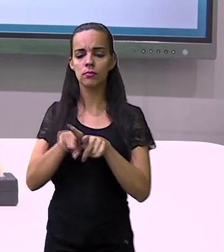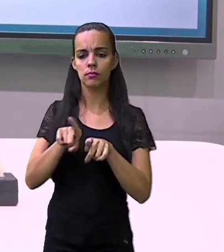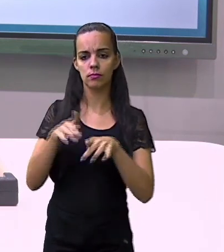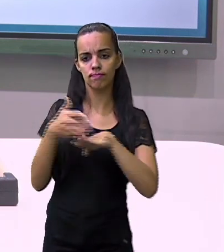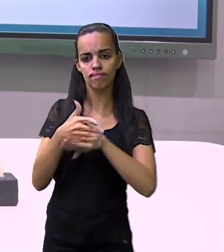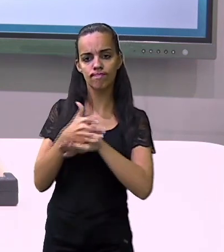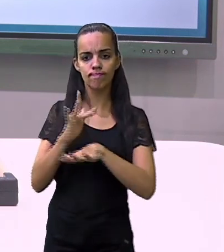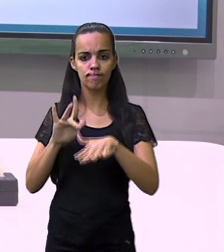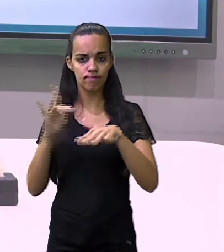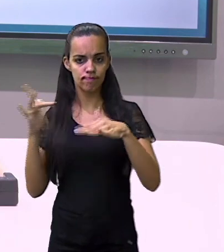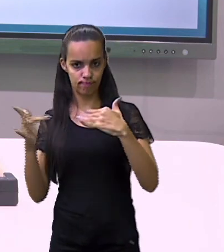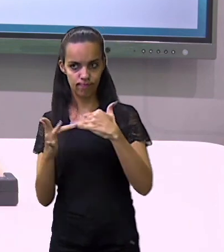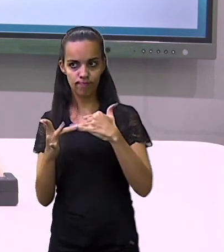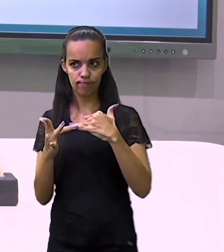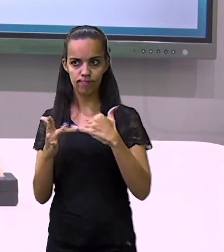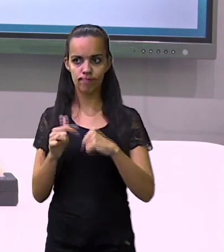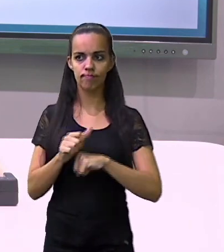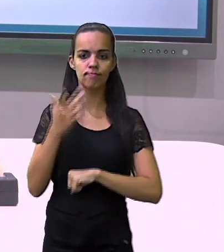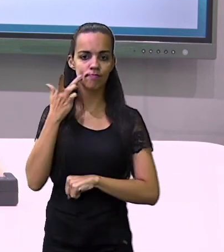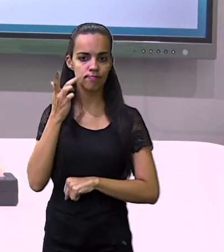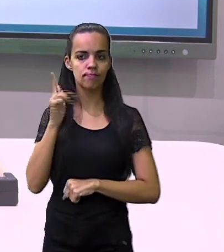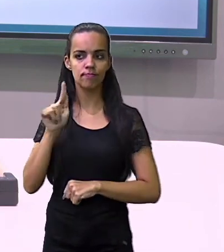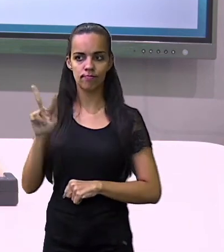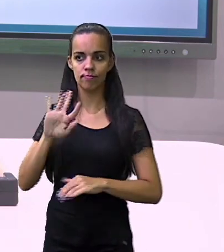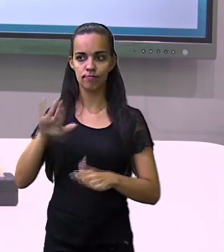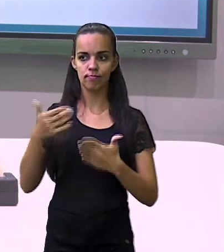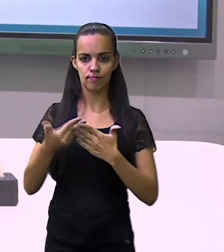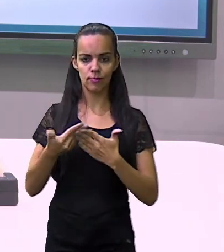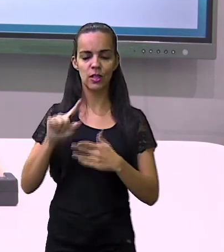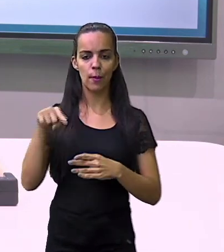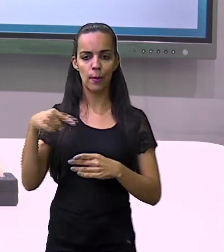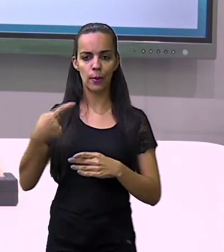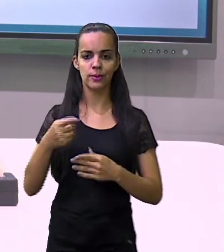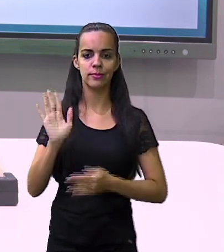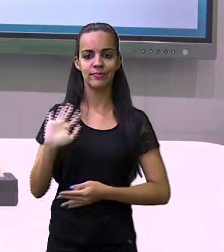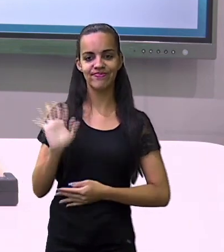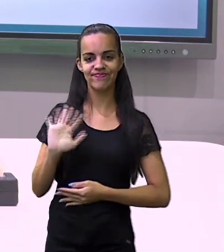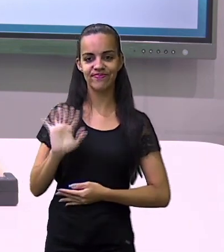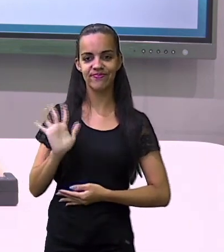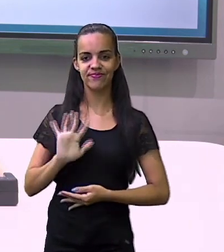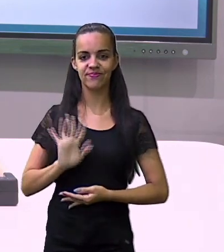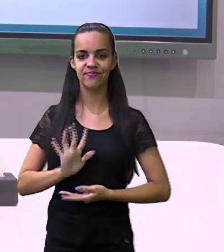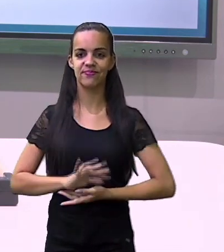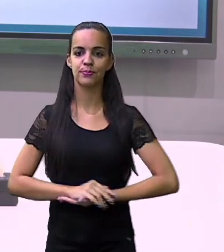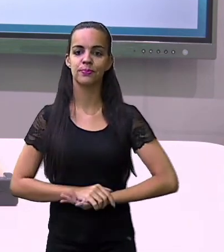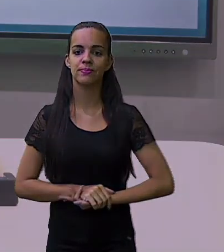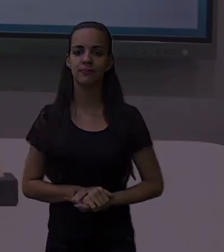também acesse as nossas redes sociais, @SMEDGV. Até uma próxima aula. Tchau!